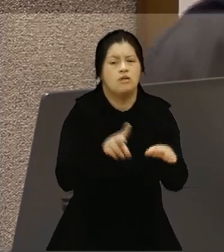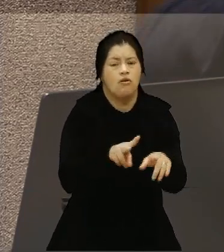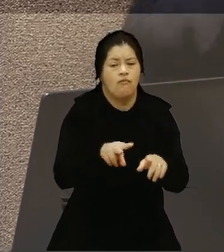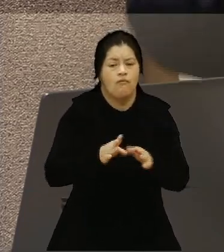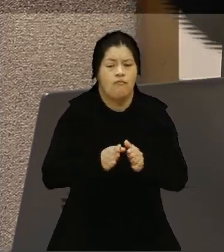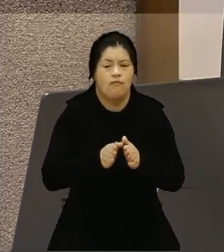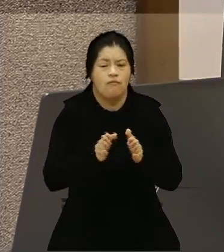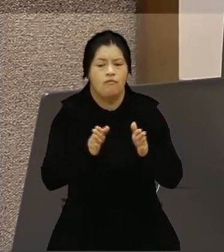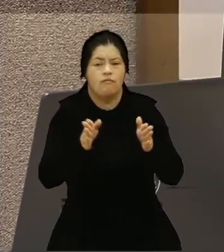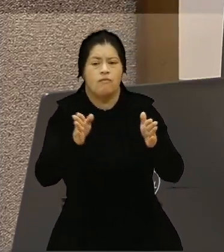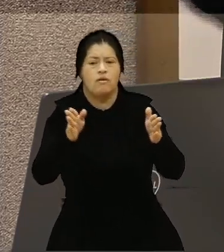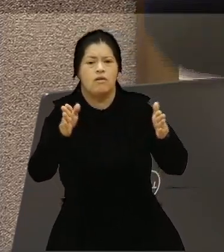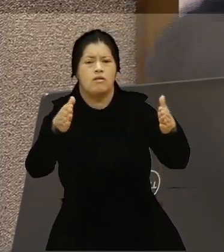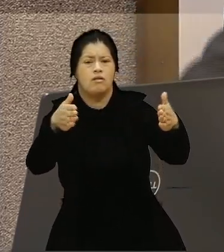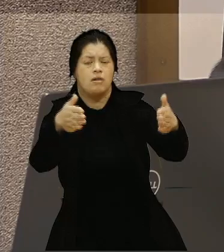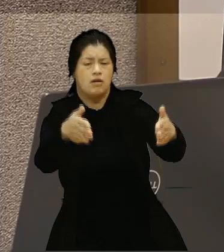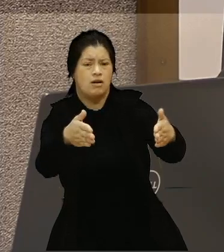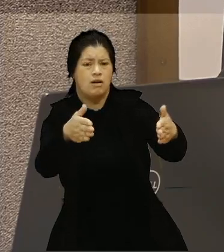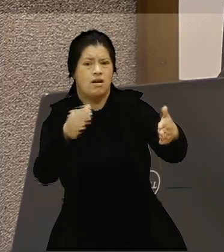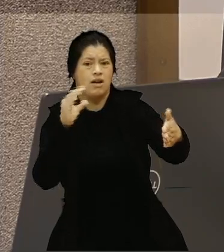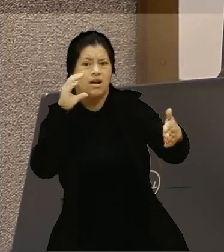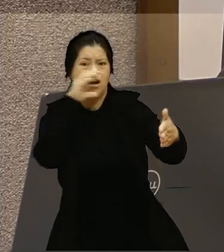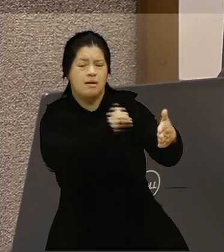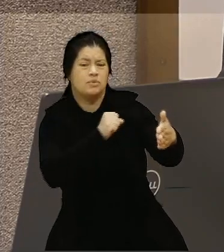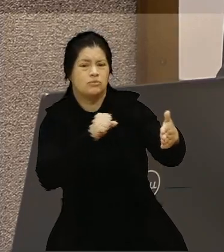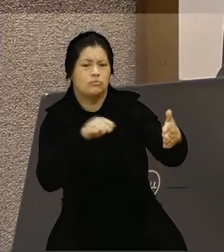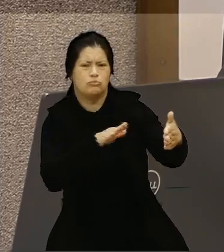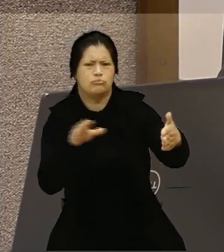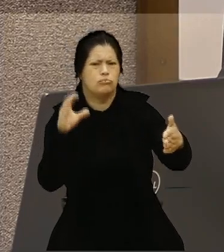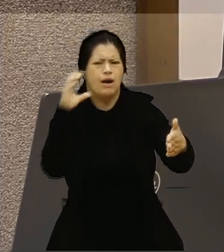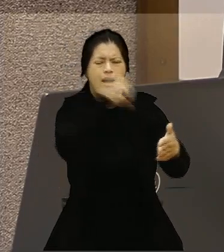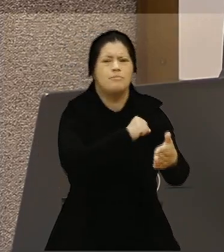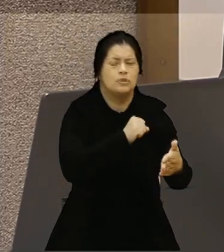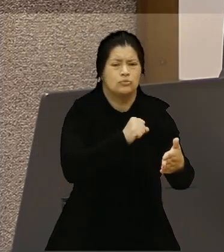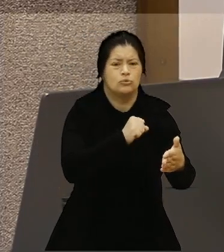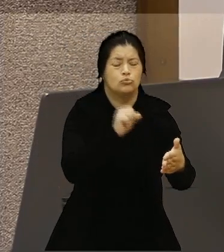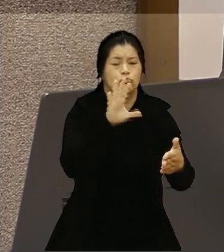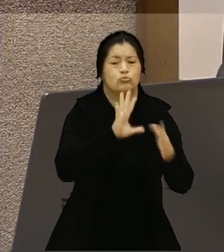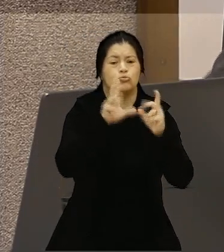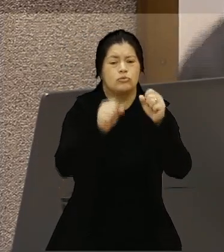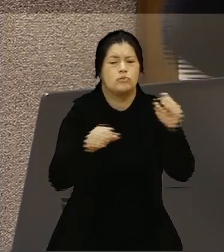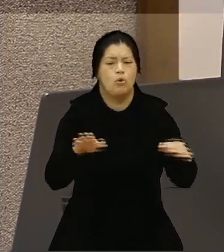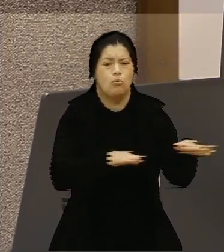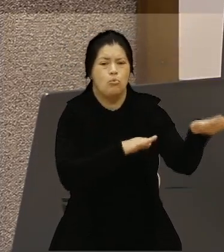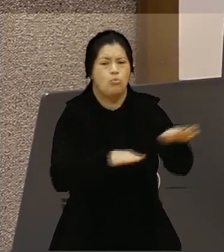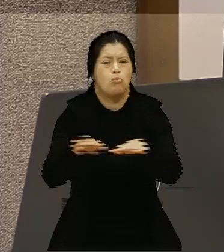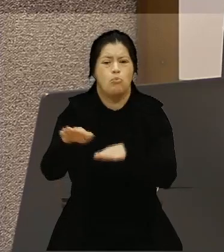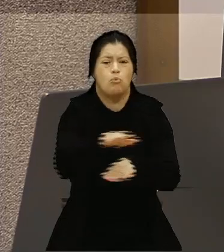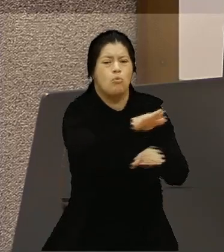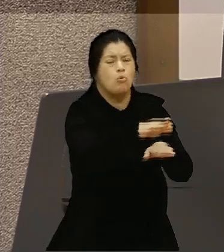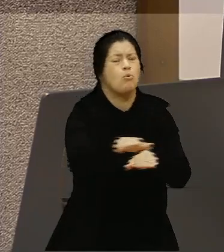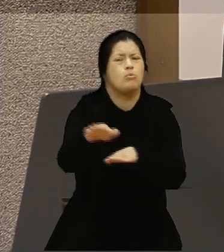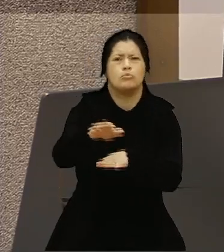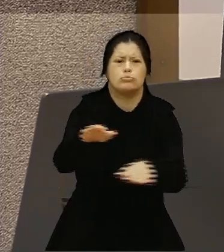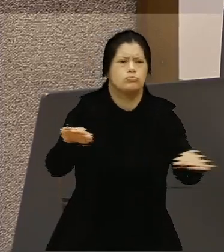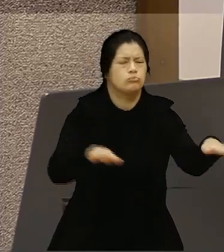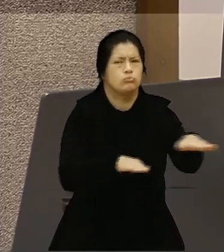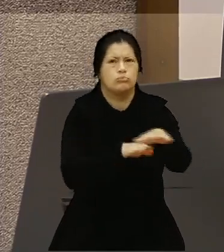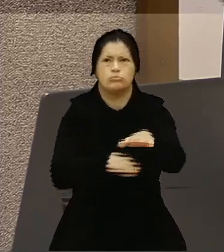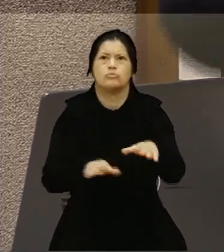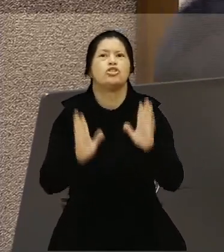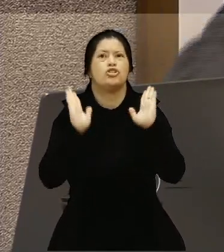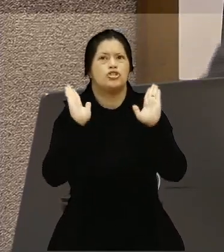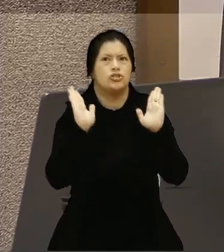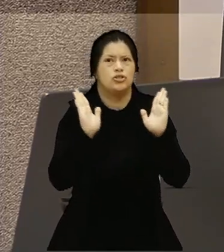é uma correria, né? Uma correria, né? Todo mundo um ultrapassando o outro. Por isso que mataram ali na frente da crise, já